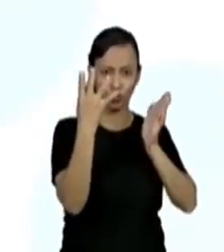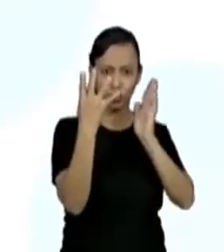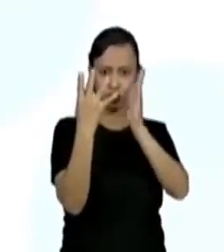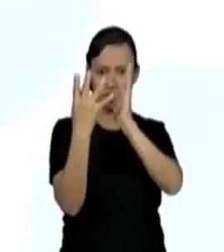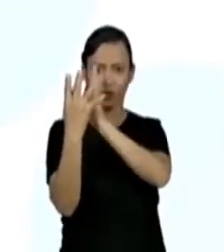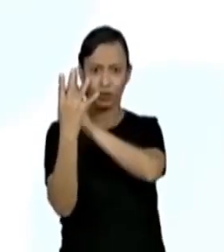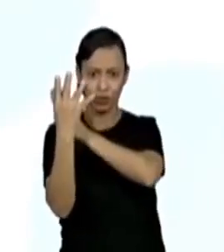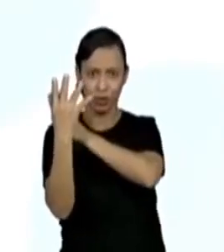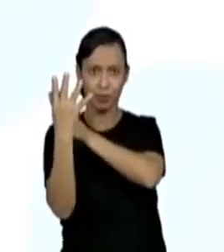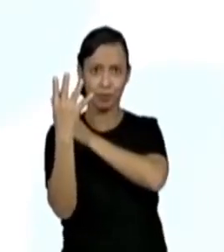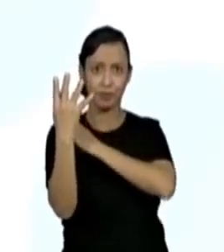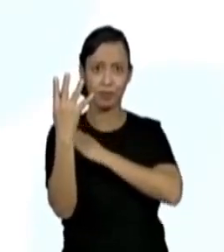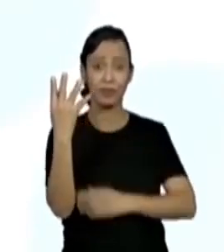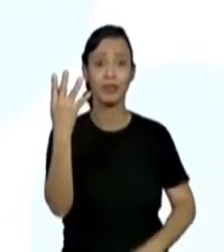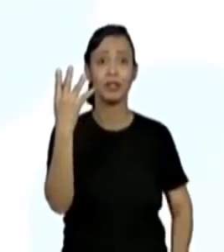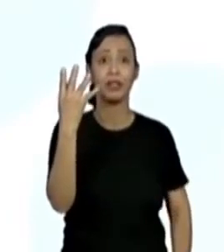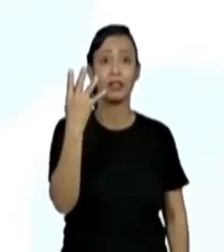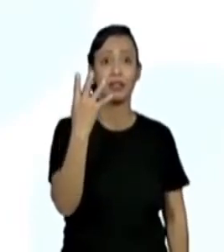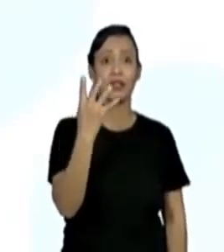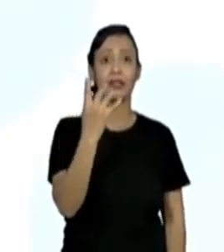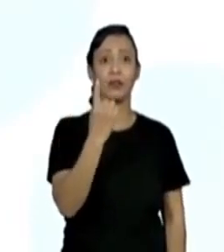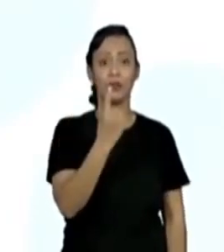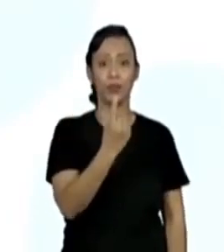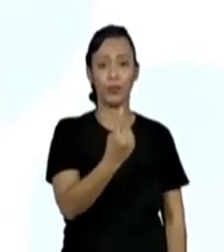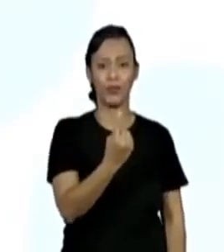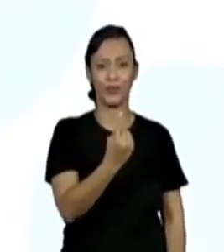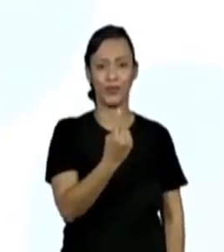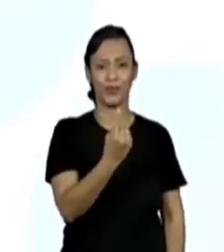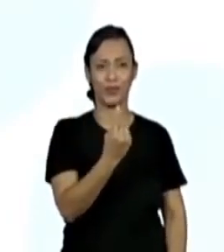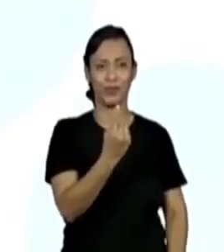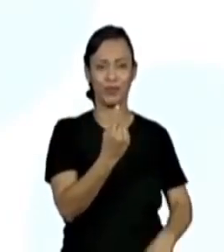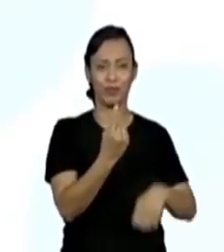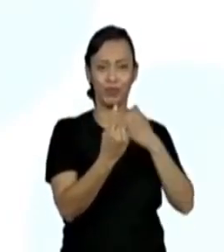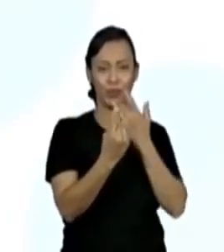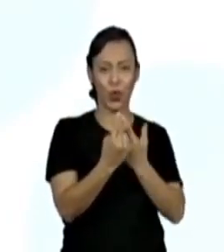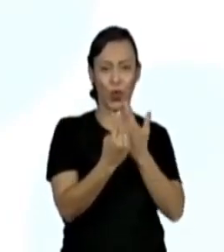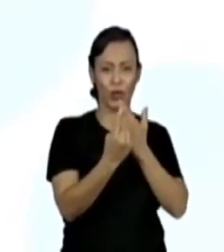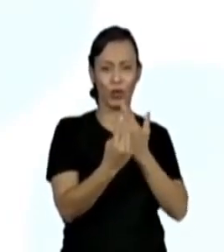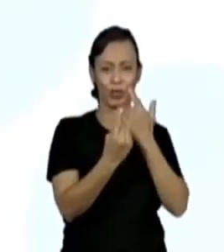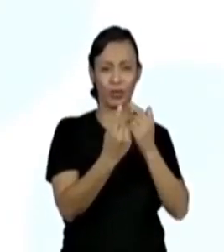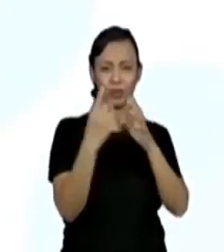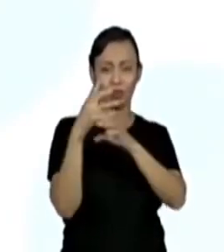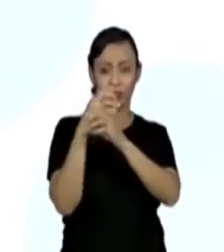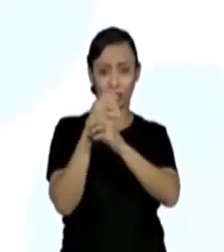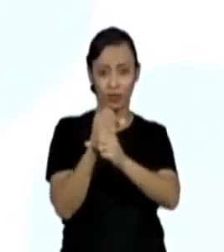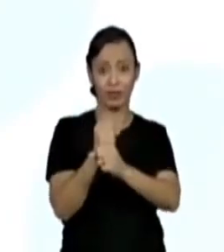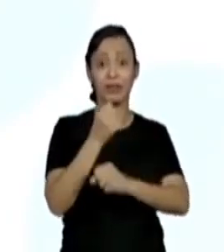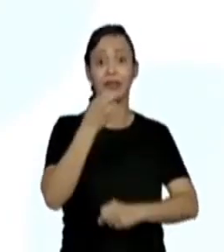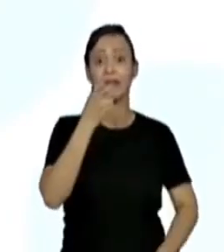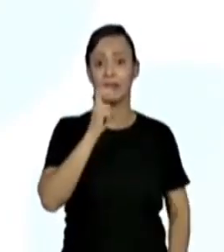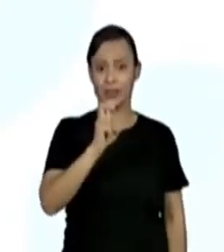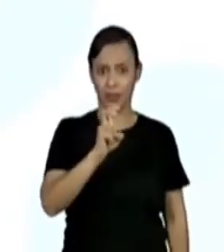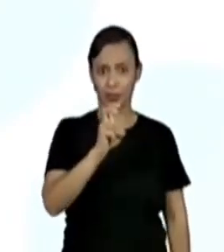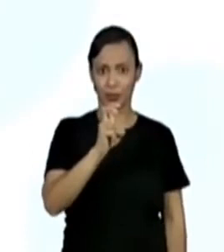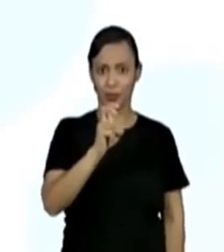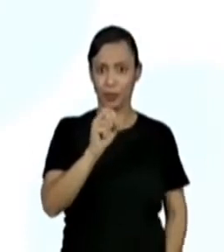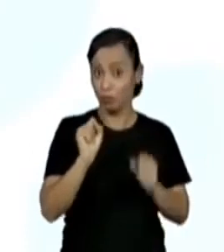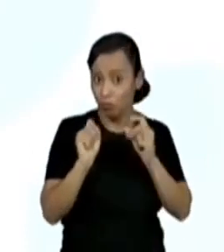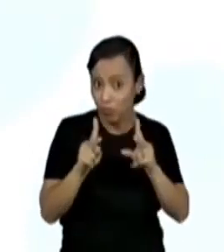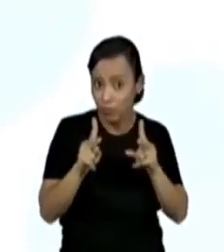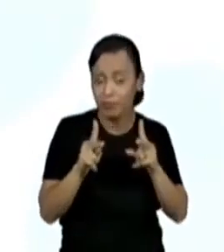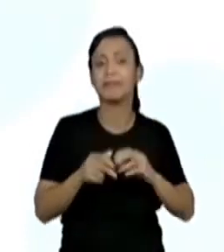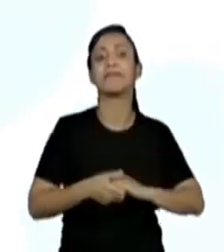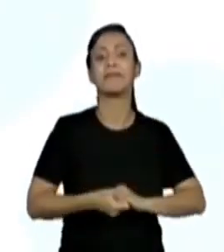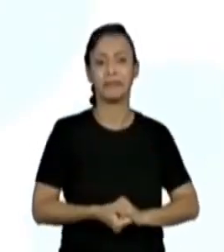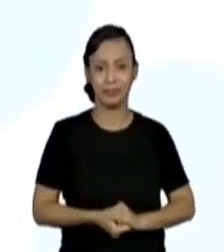e vou pintar mais uma para atender o que me pede na atividade